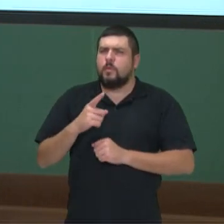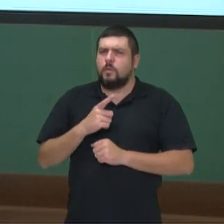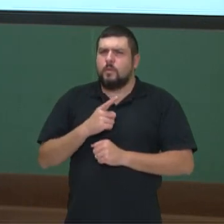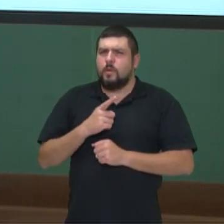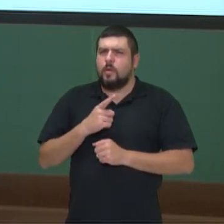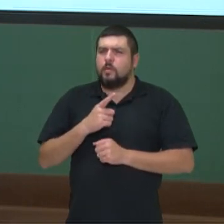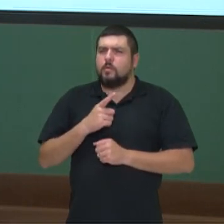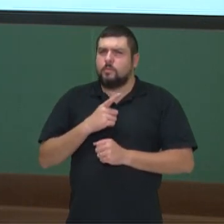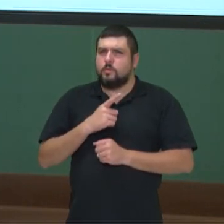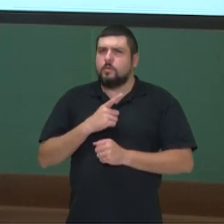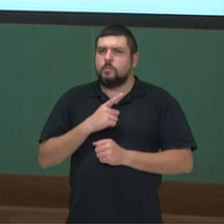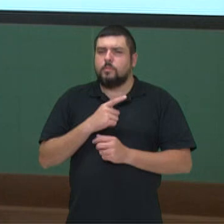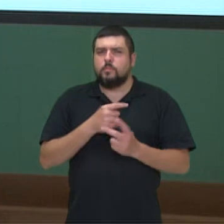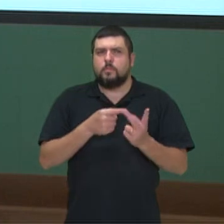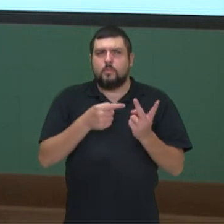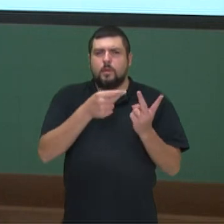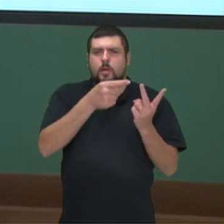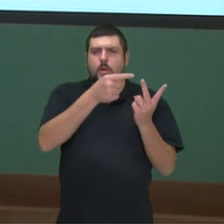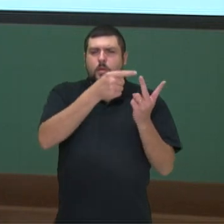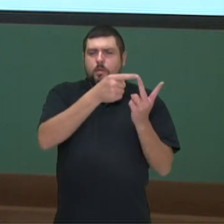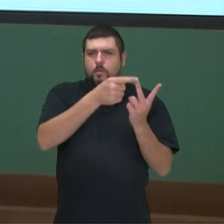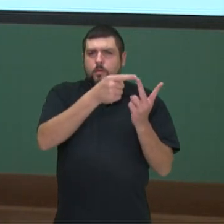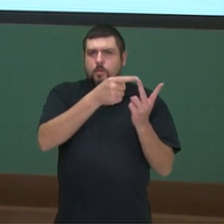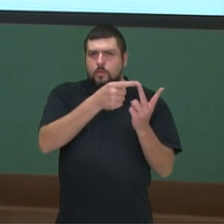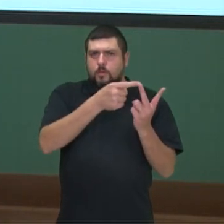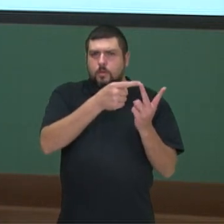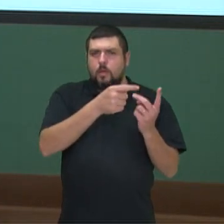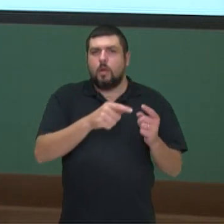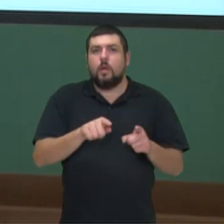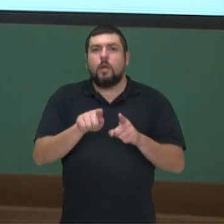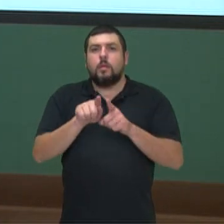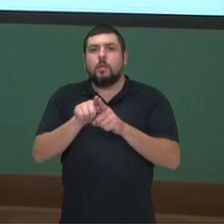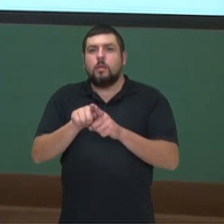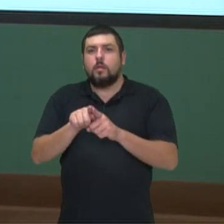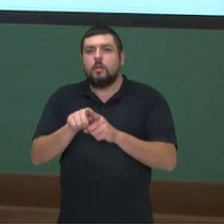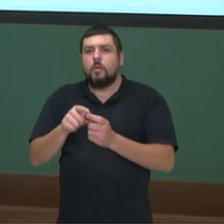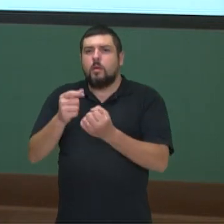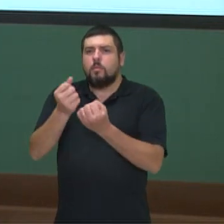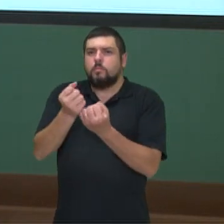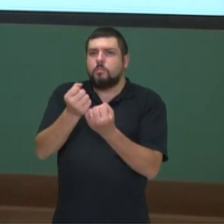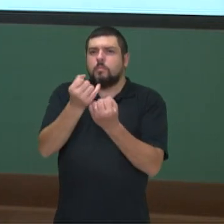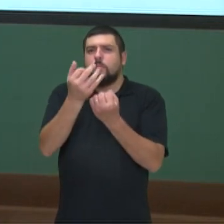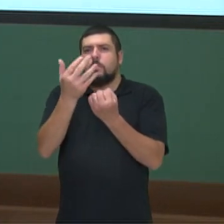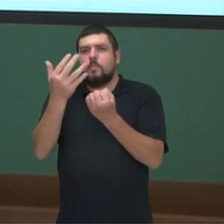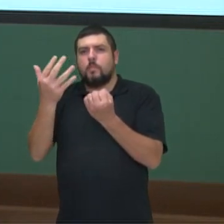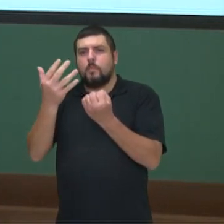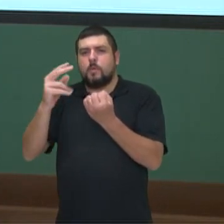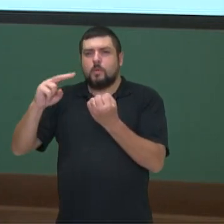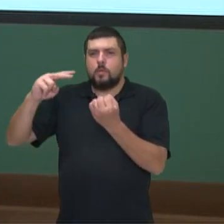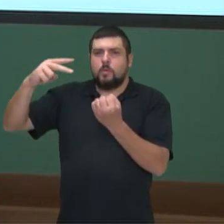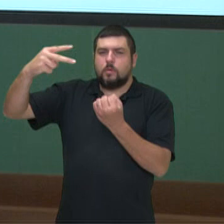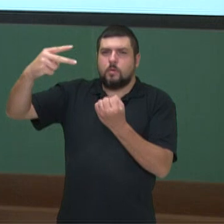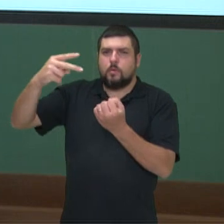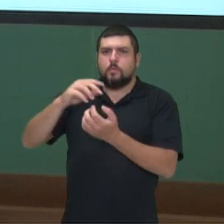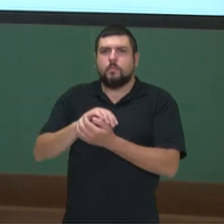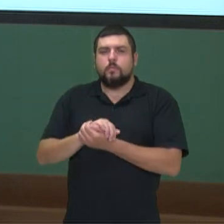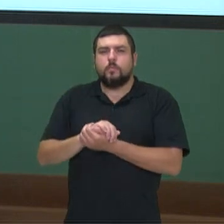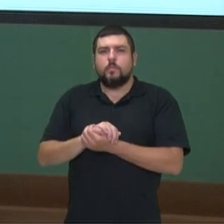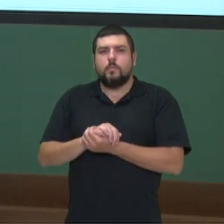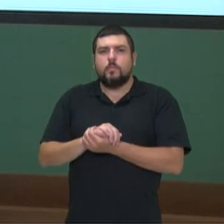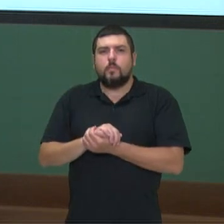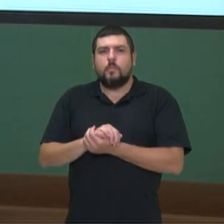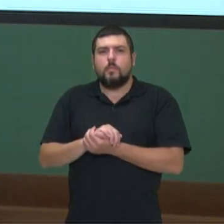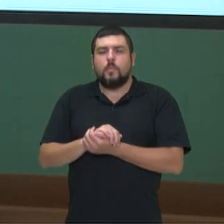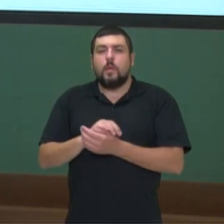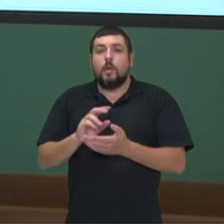relação entre a raiz quadrada e a potência quadrada? Existe. Na verdade, elas são